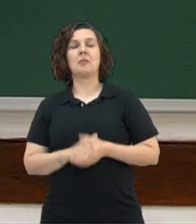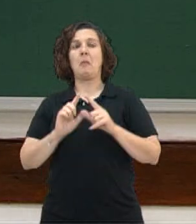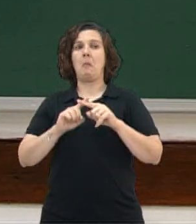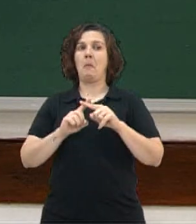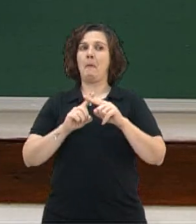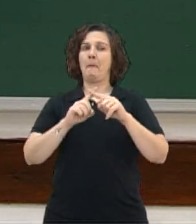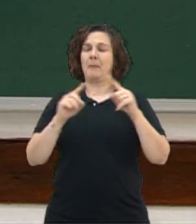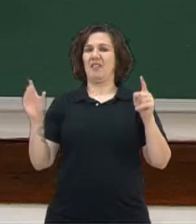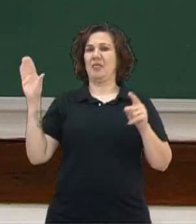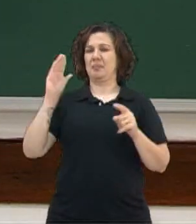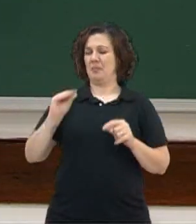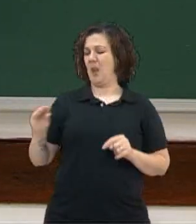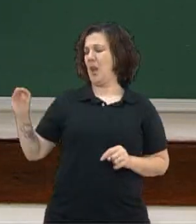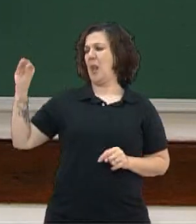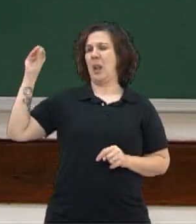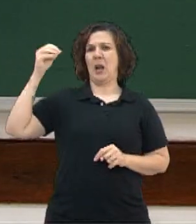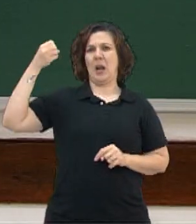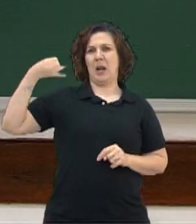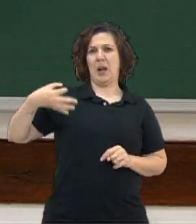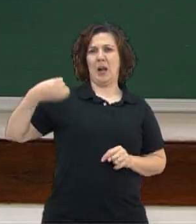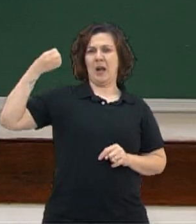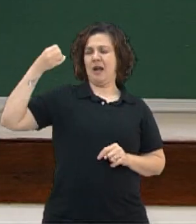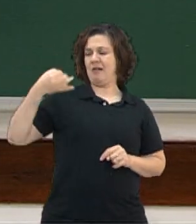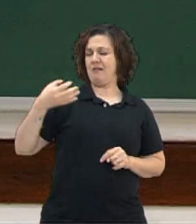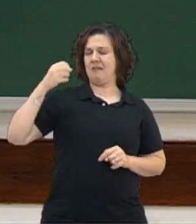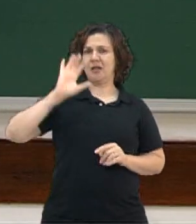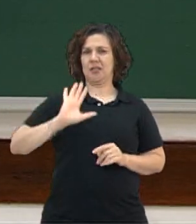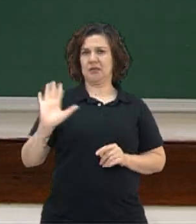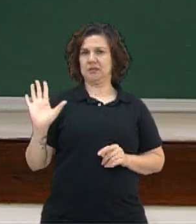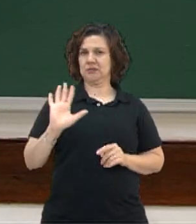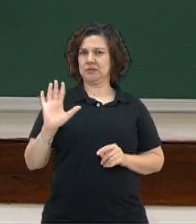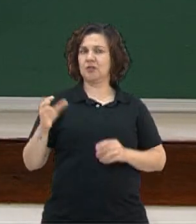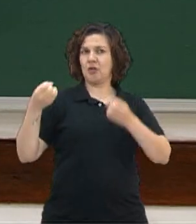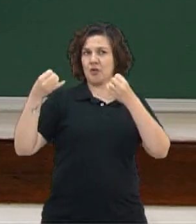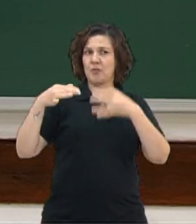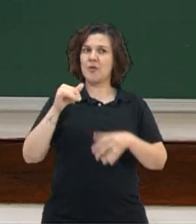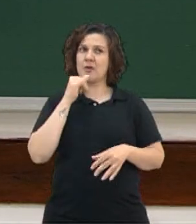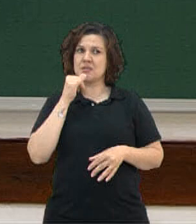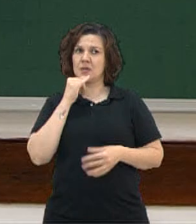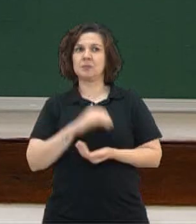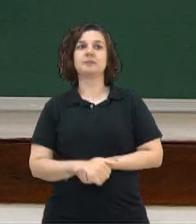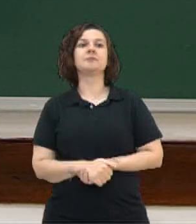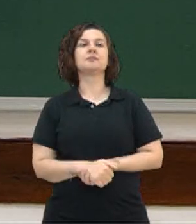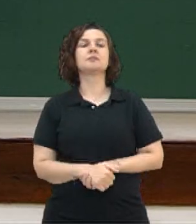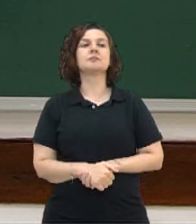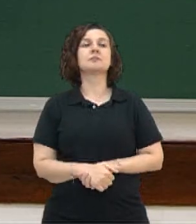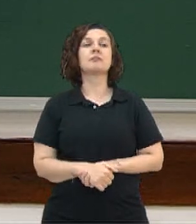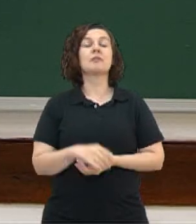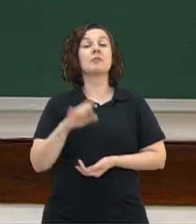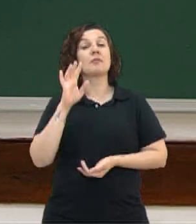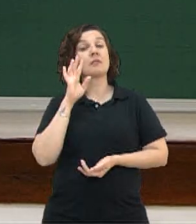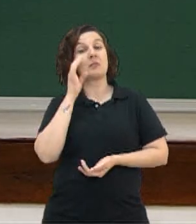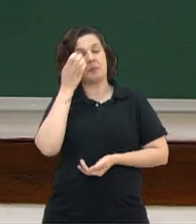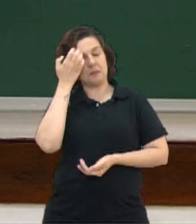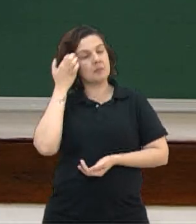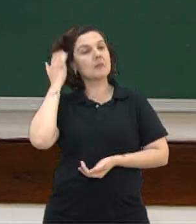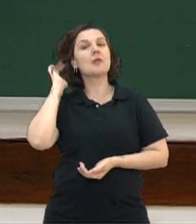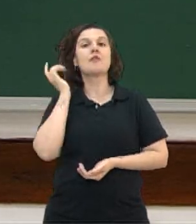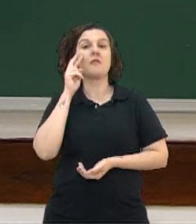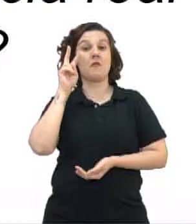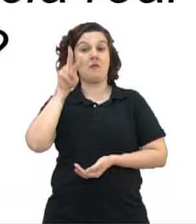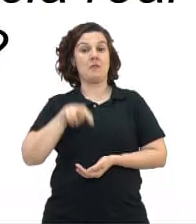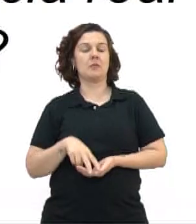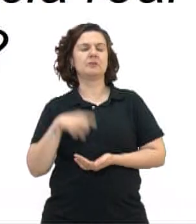invés de falarmos aqui, só teorizar, vamos na prática, um exemplo prático. Eu vou ler o exemplo aqui para